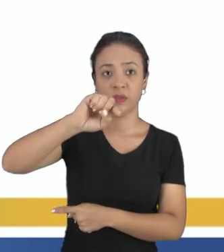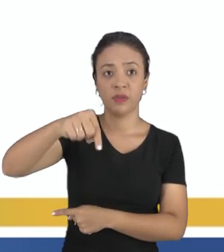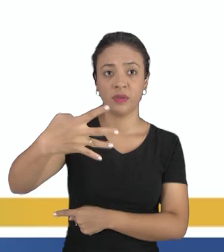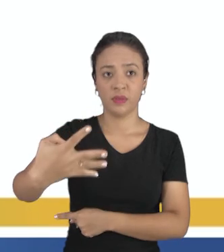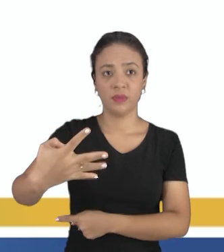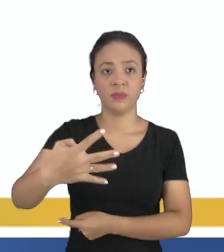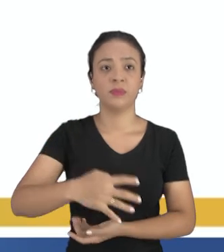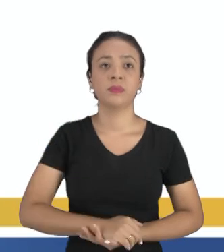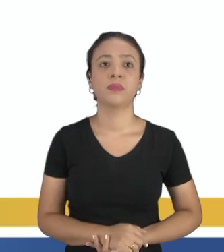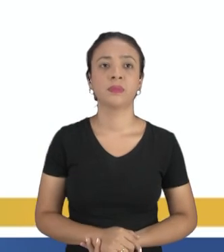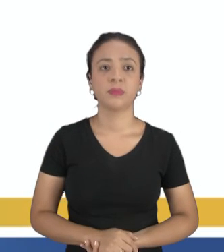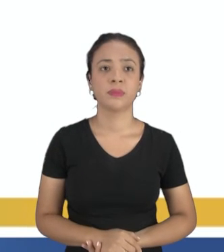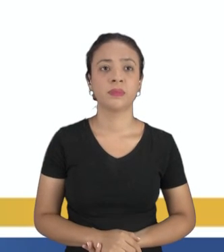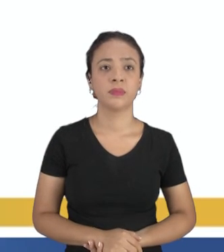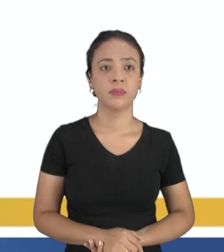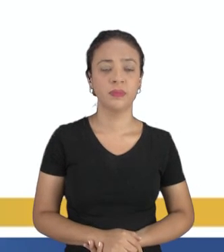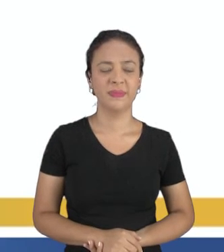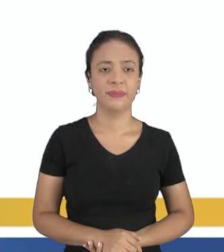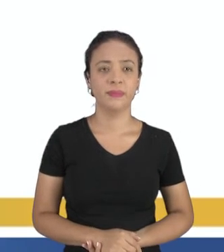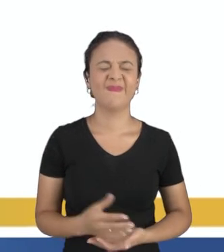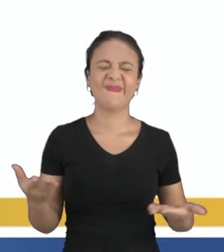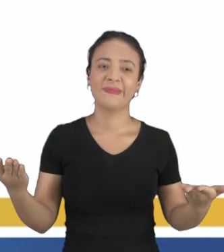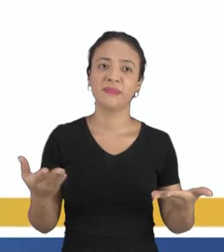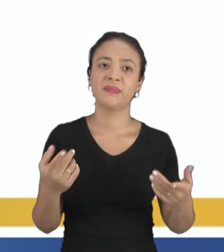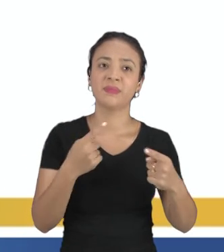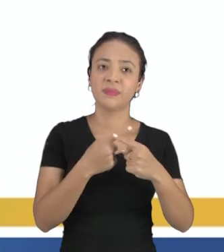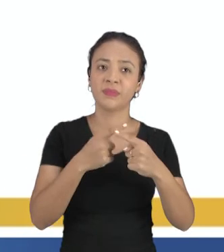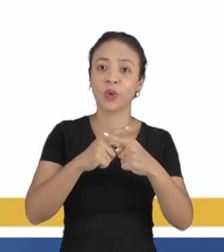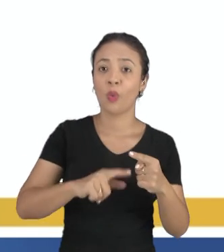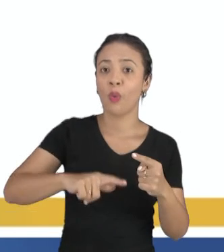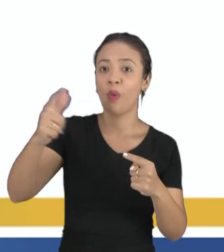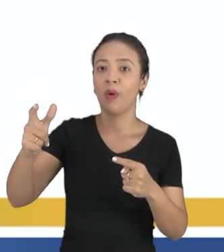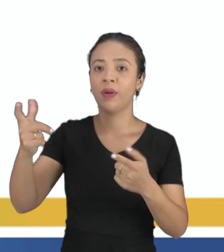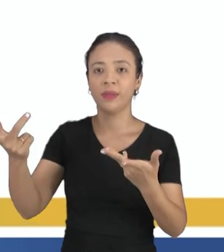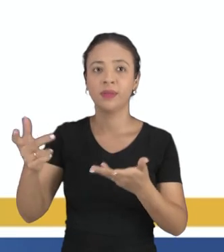59,4. Só que agora eu multiplico o outro lado.